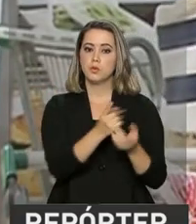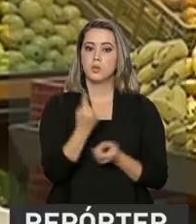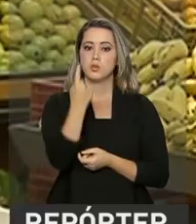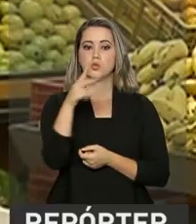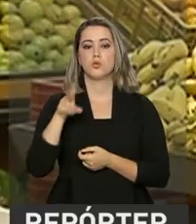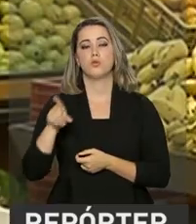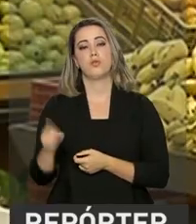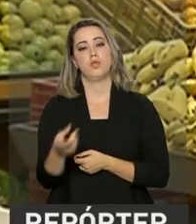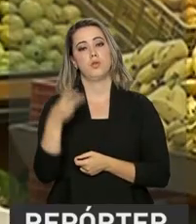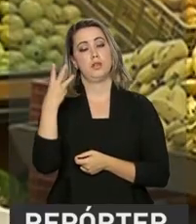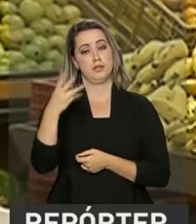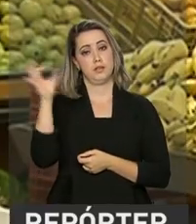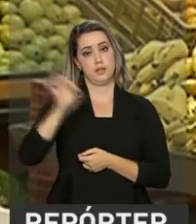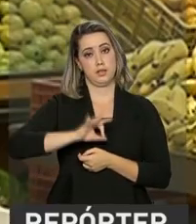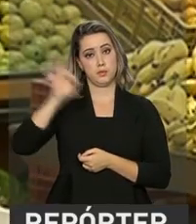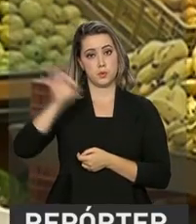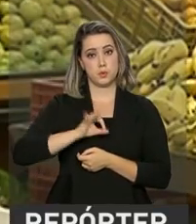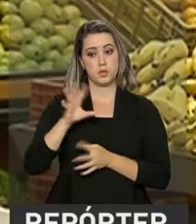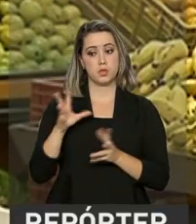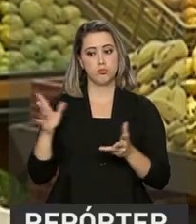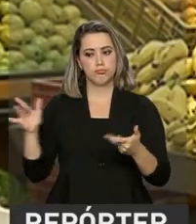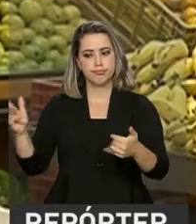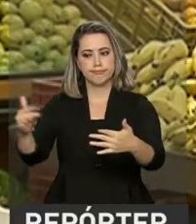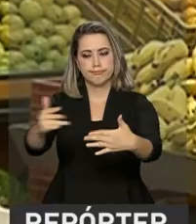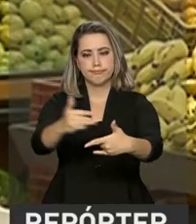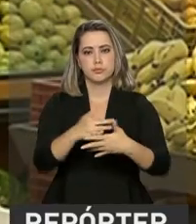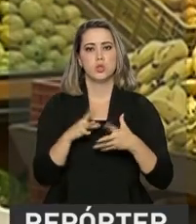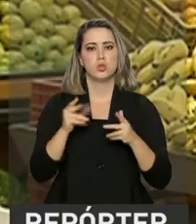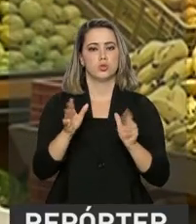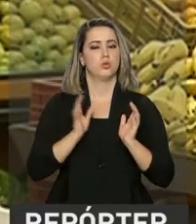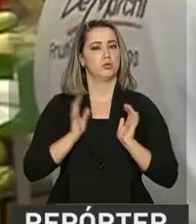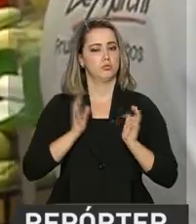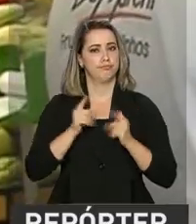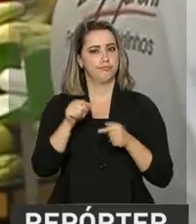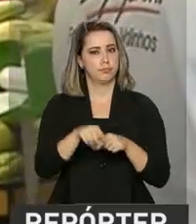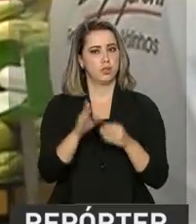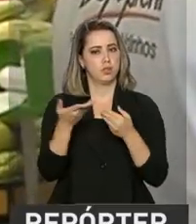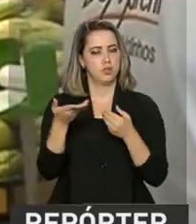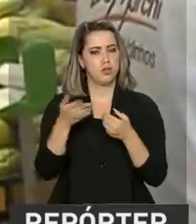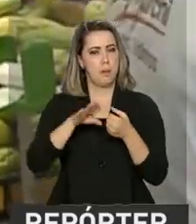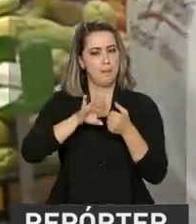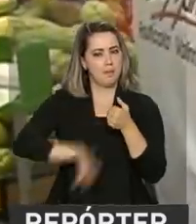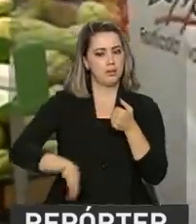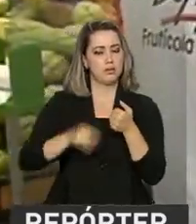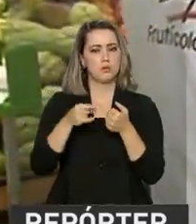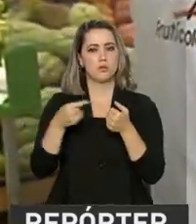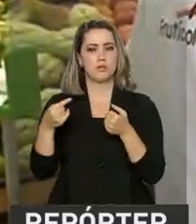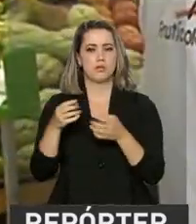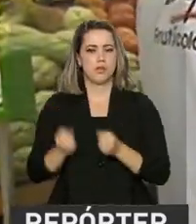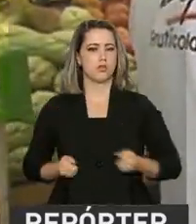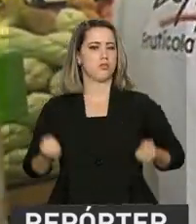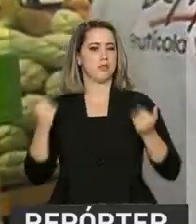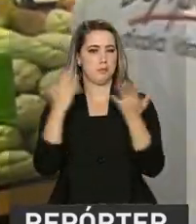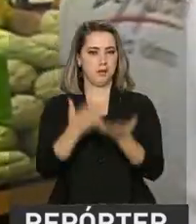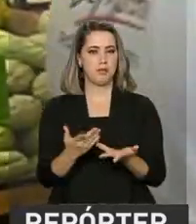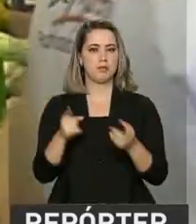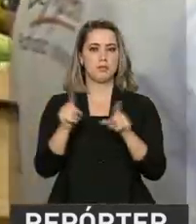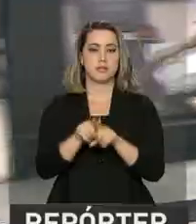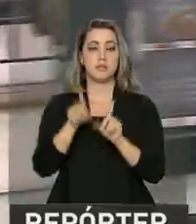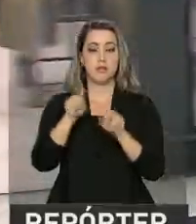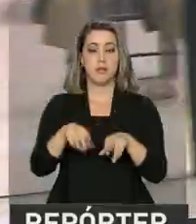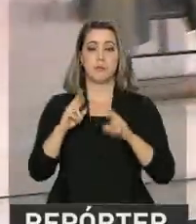1,3 na receita nominal que a soma de todos os ganhos descontadas as despesas é motivo de esperança para o